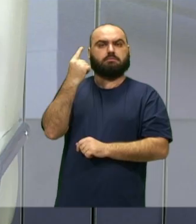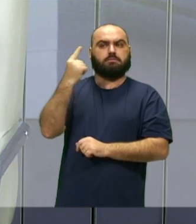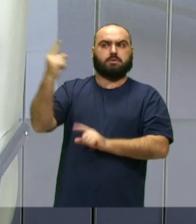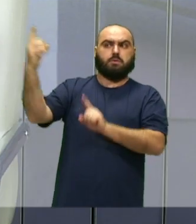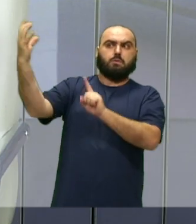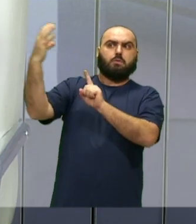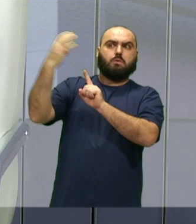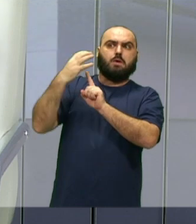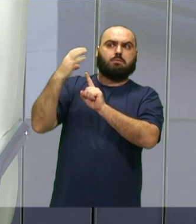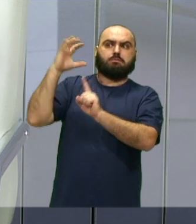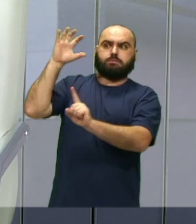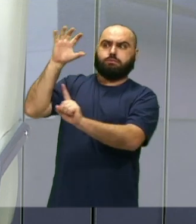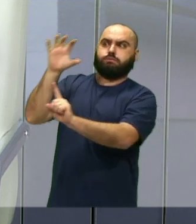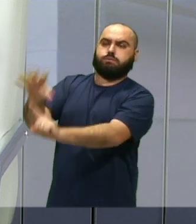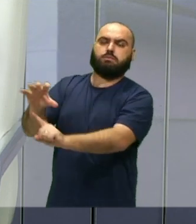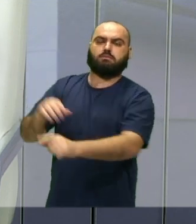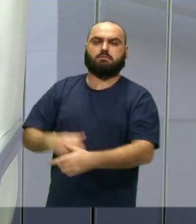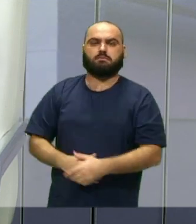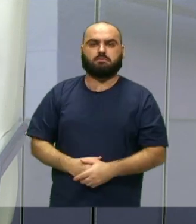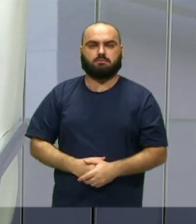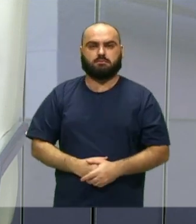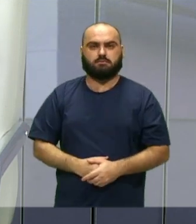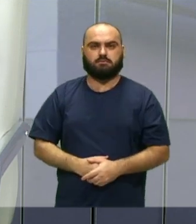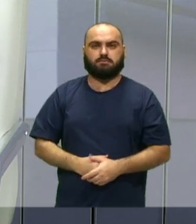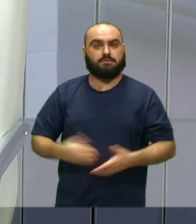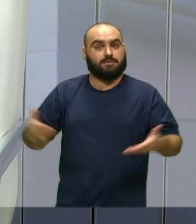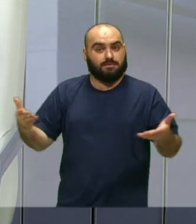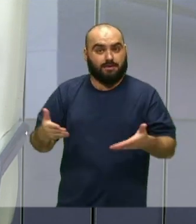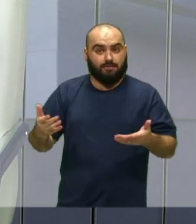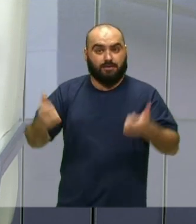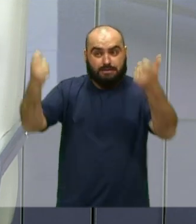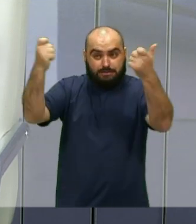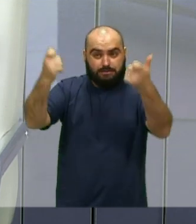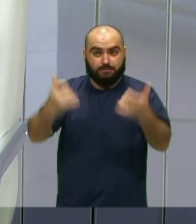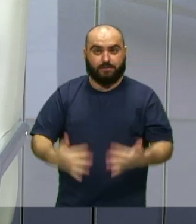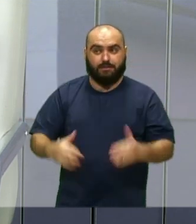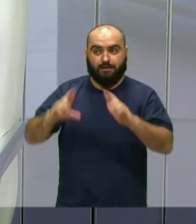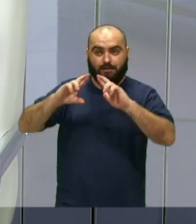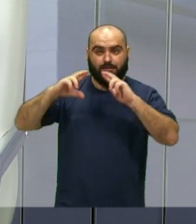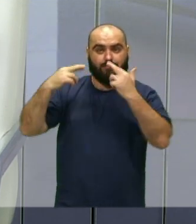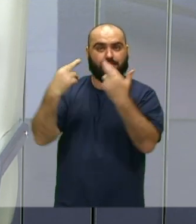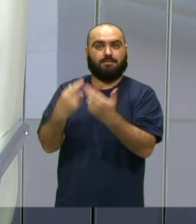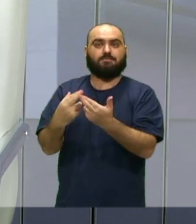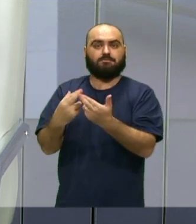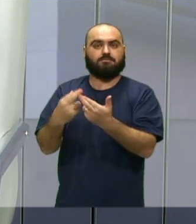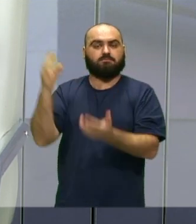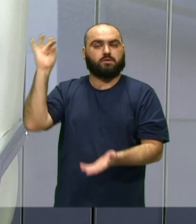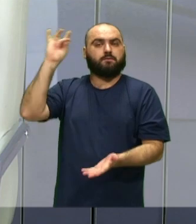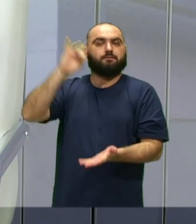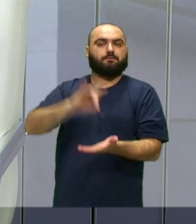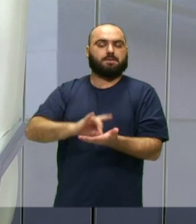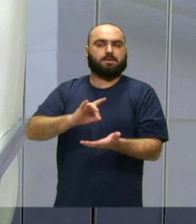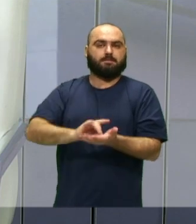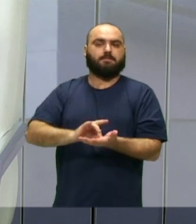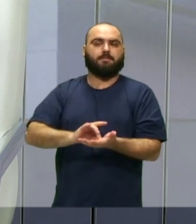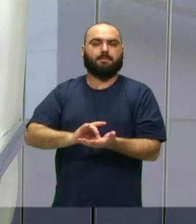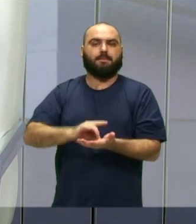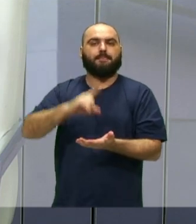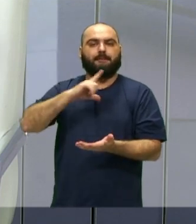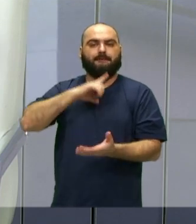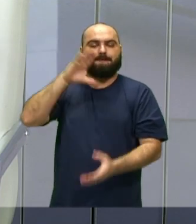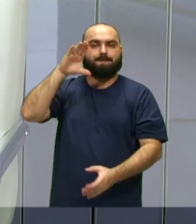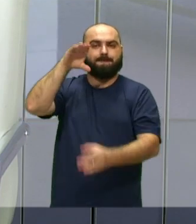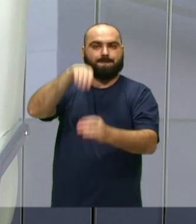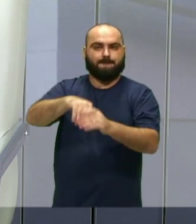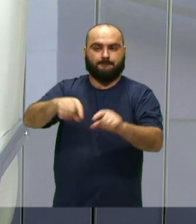pressão. E tudo isso está bem explicado nessa reunião, que é uma reunião oficial, que aconteceu dentro